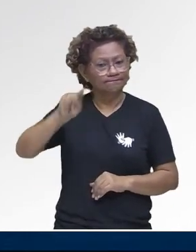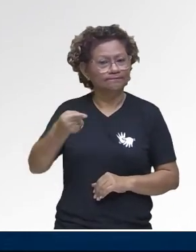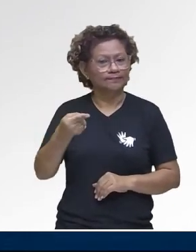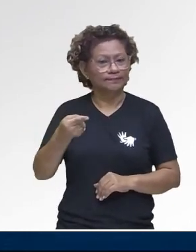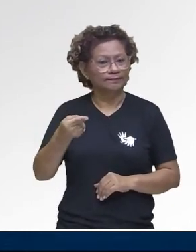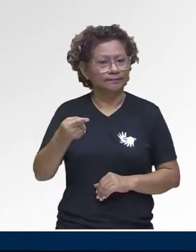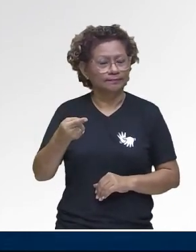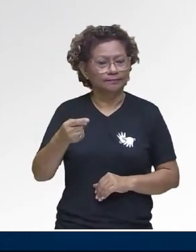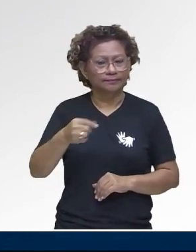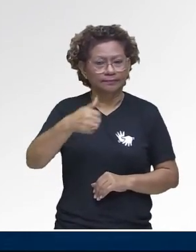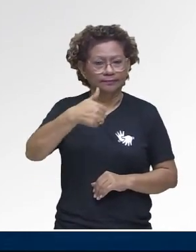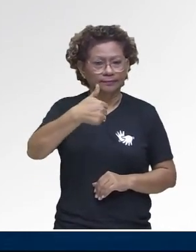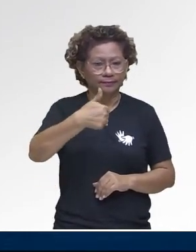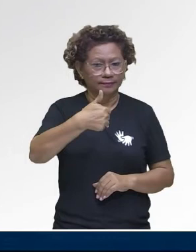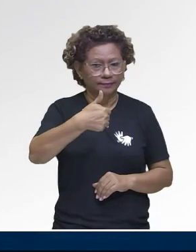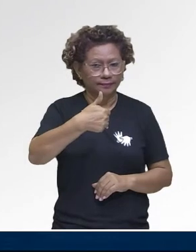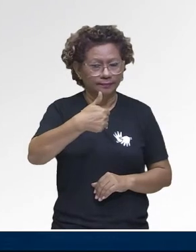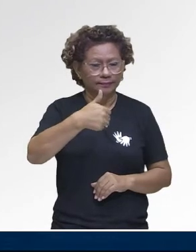inteira,